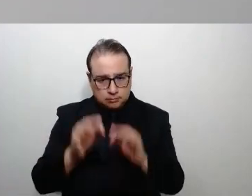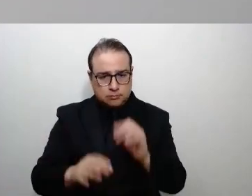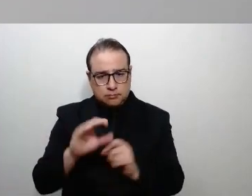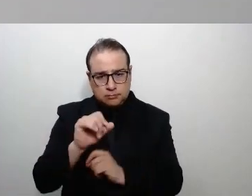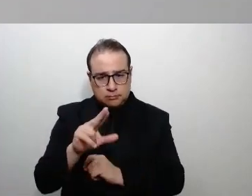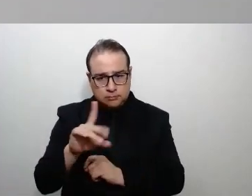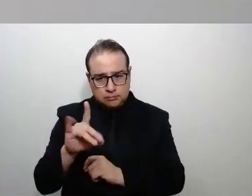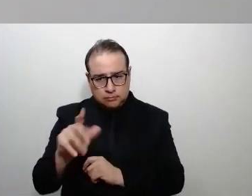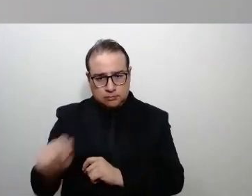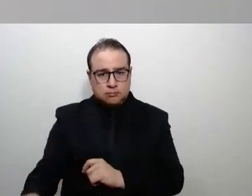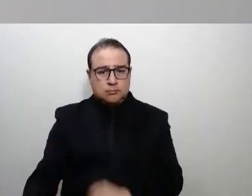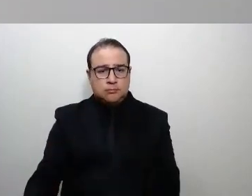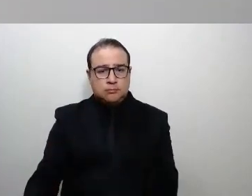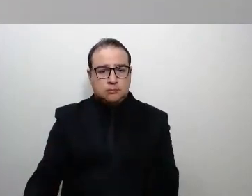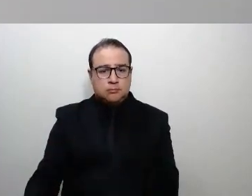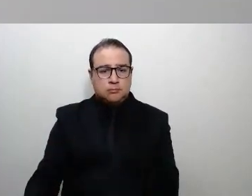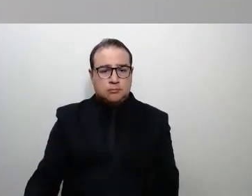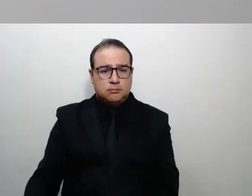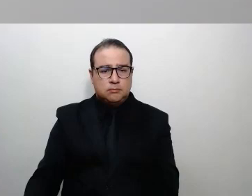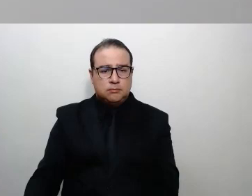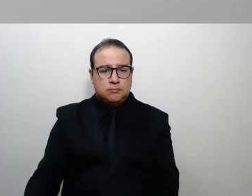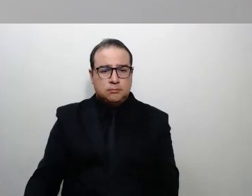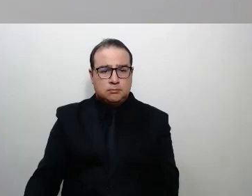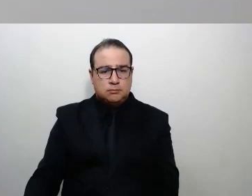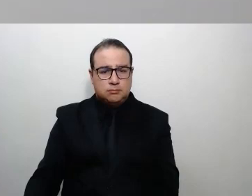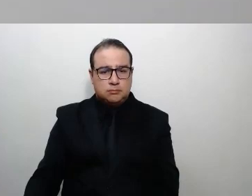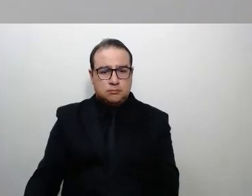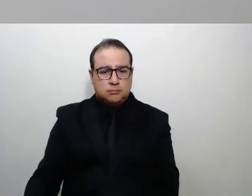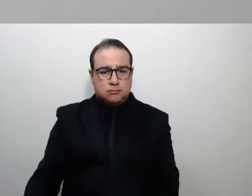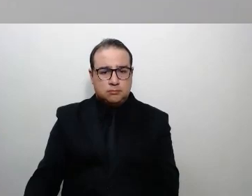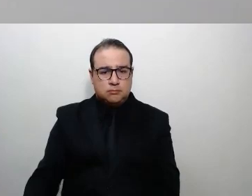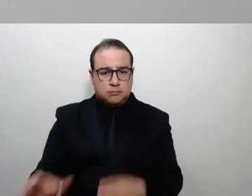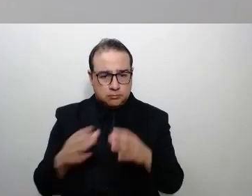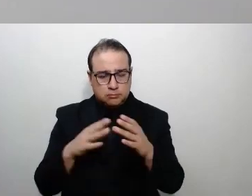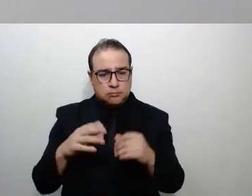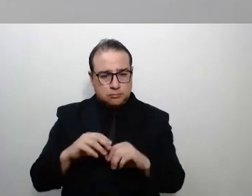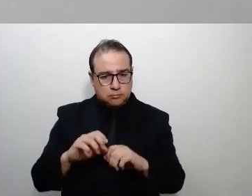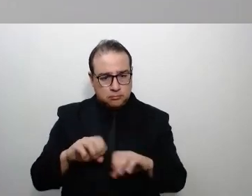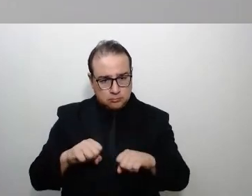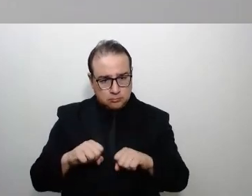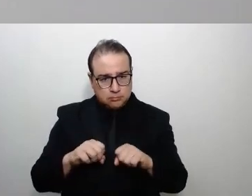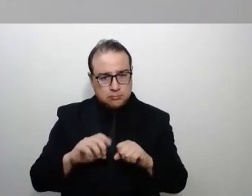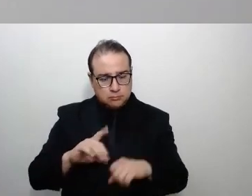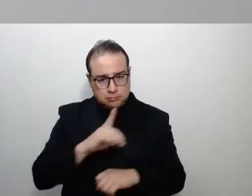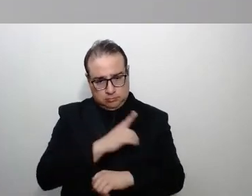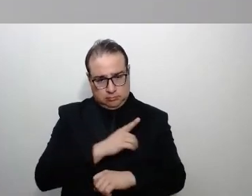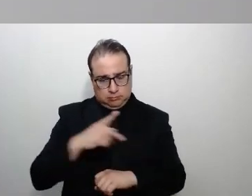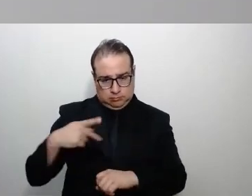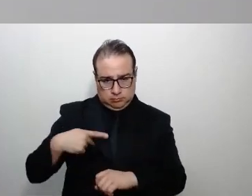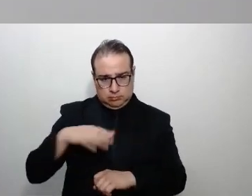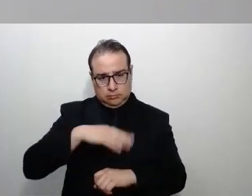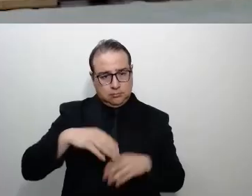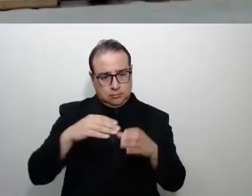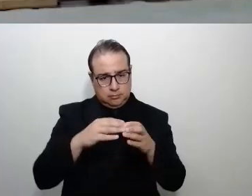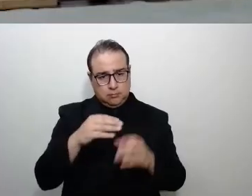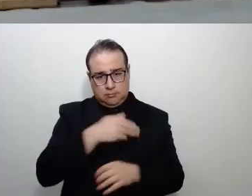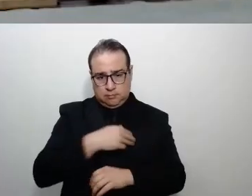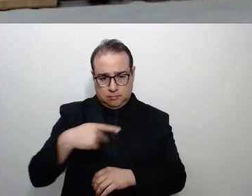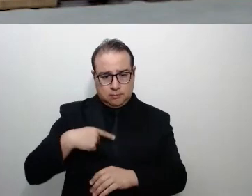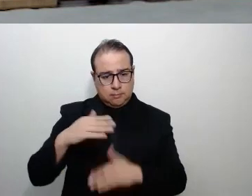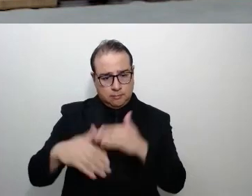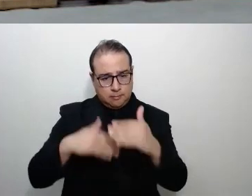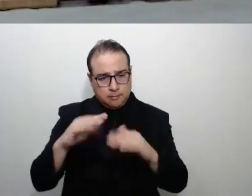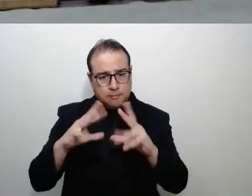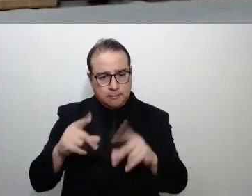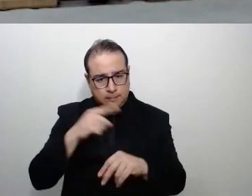junto com o Juiz da vara das execuções o Defensor Público Ministério Público desenvolvendo